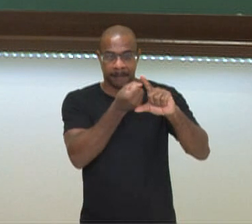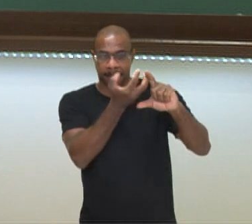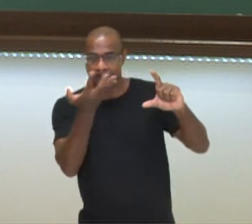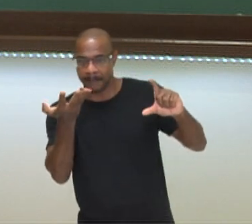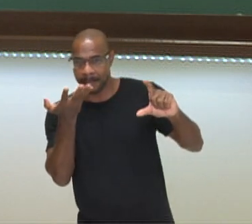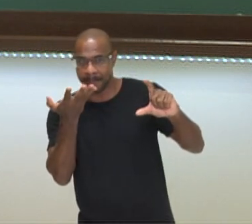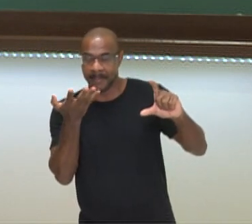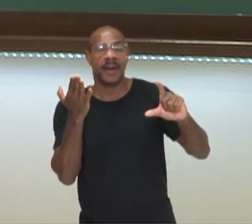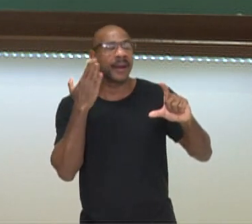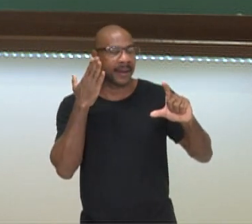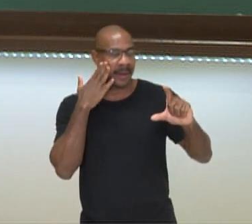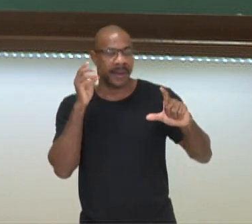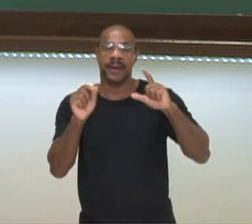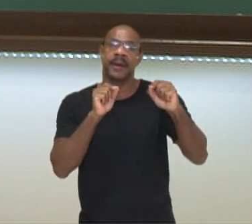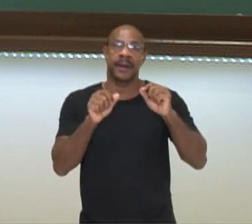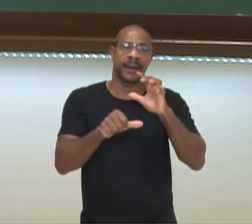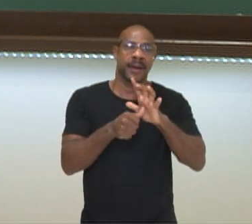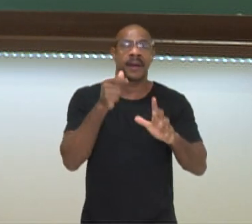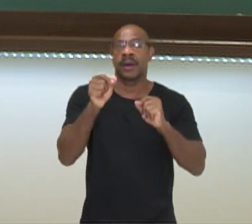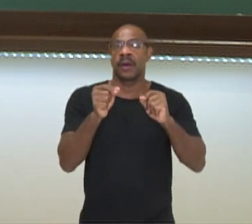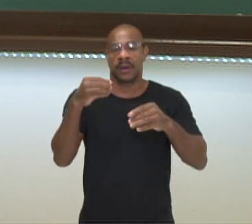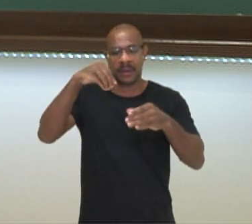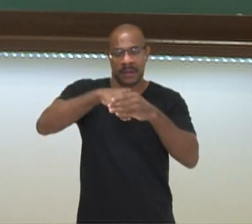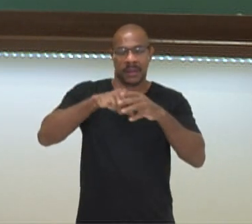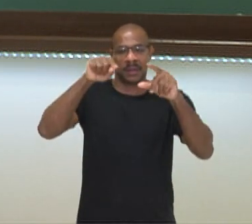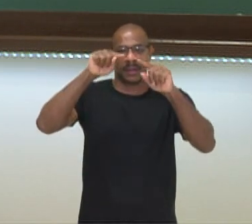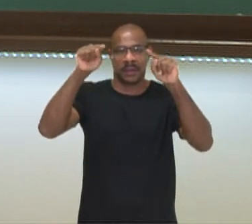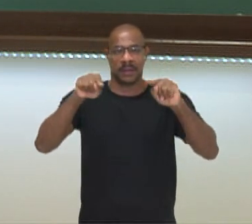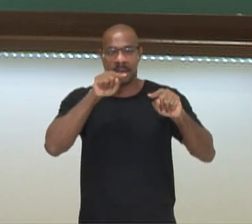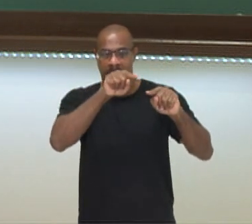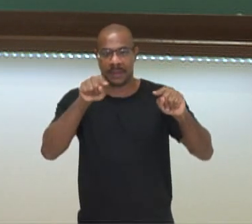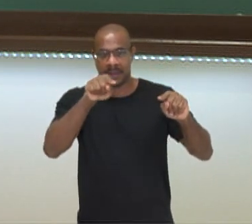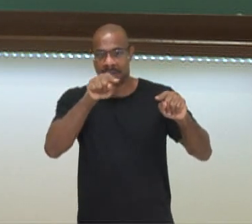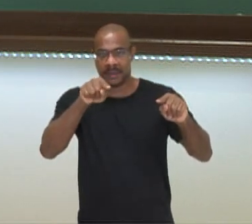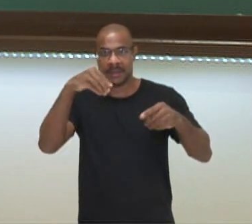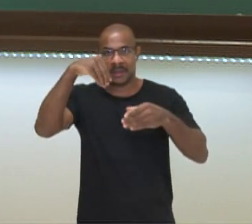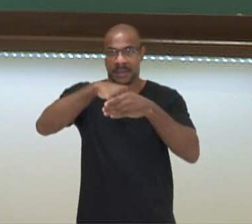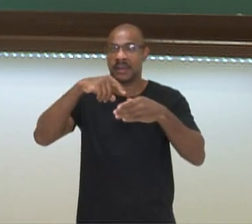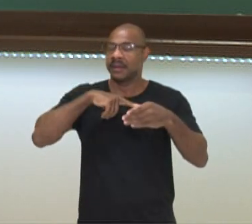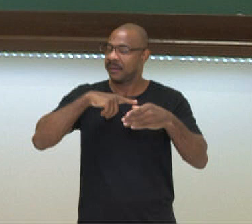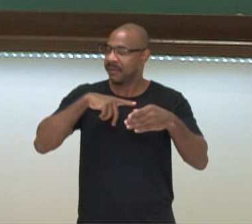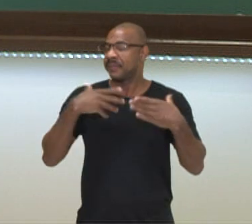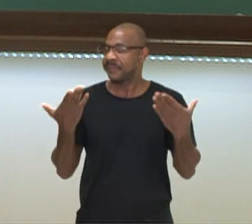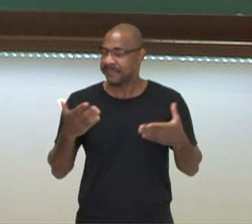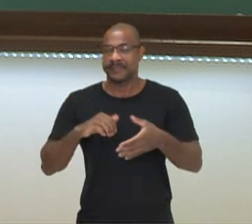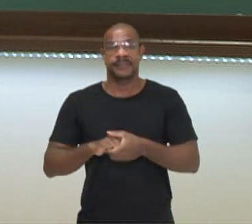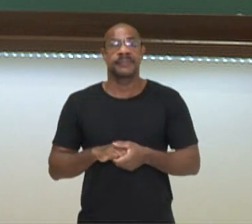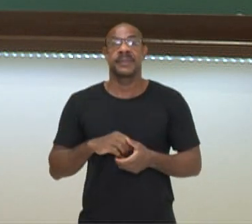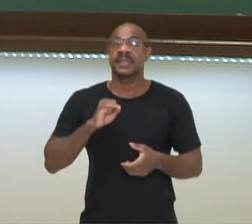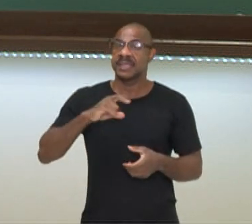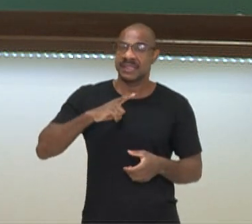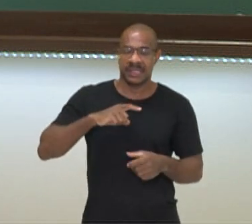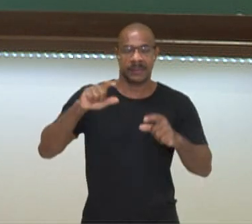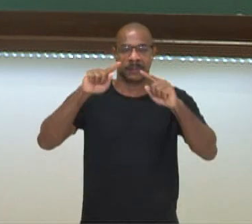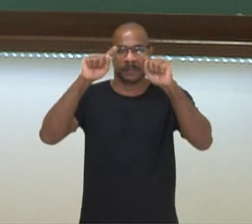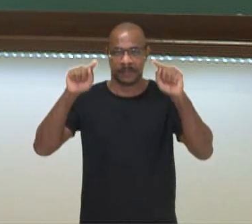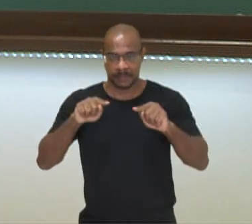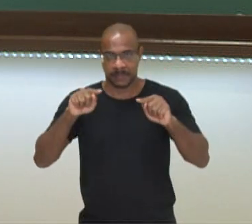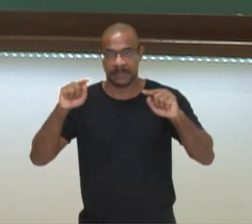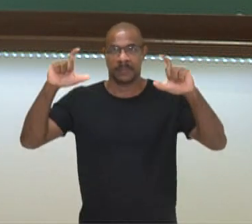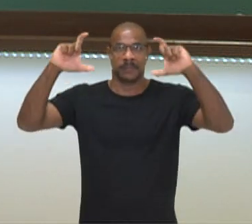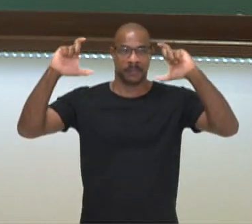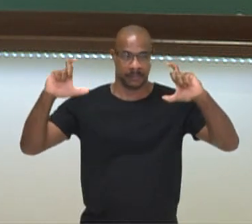numérica, eu já sei que eu vou dar prioridade para os parênteses, para o que está dentro dos parênteses. Mas se eu tenho parênteses